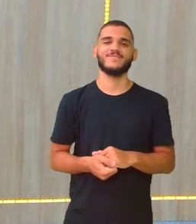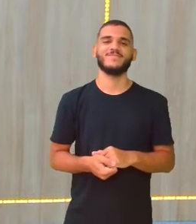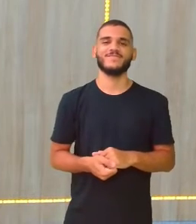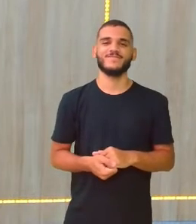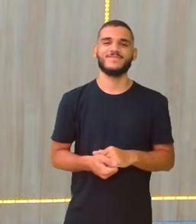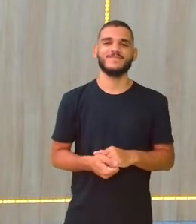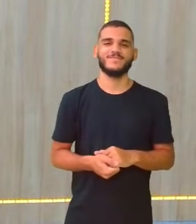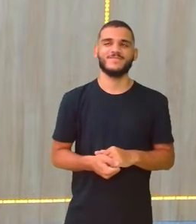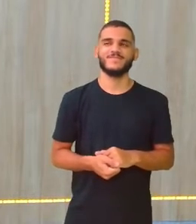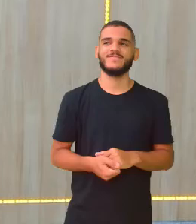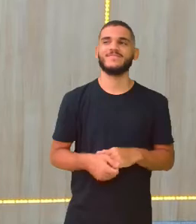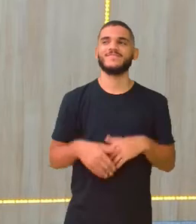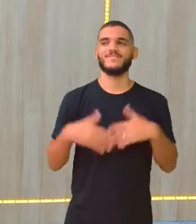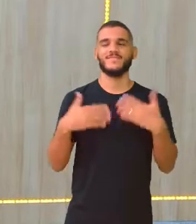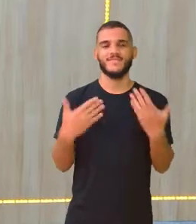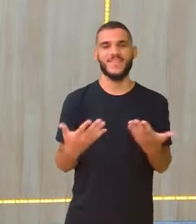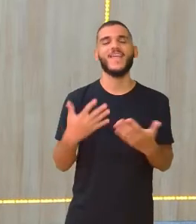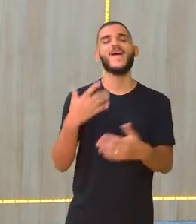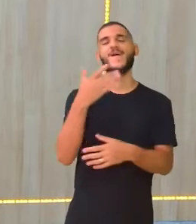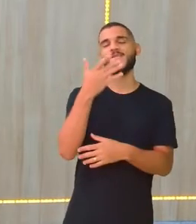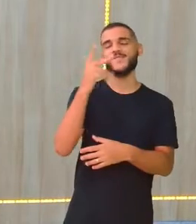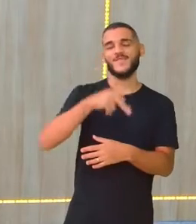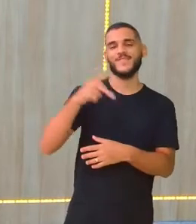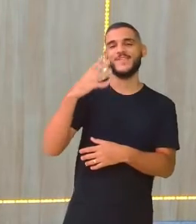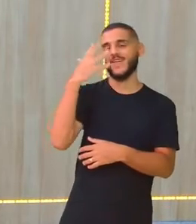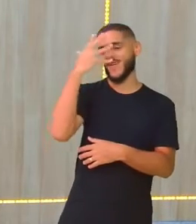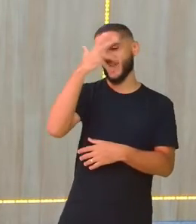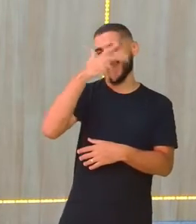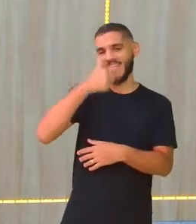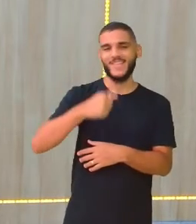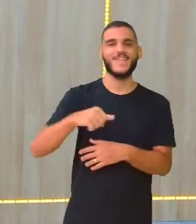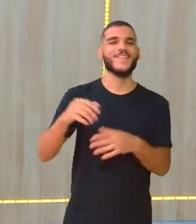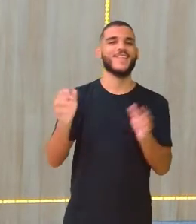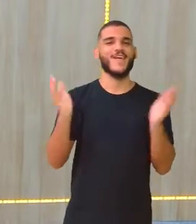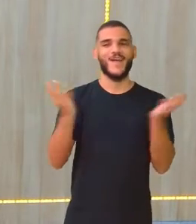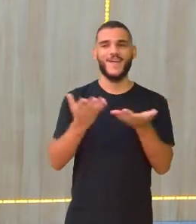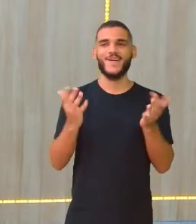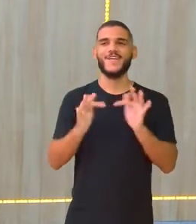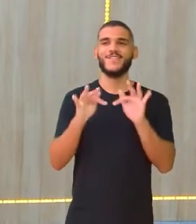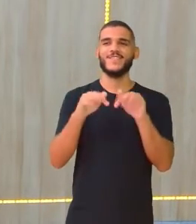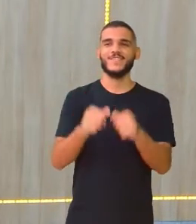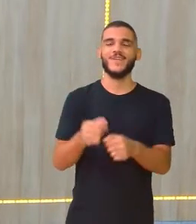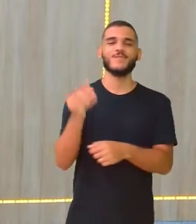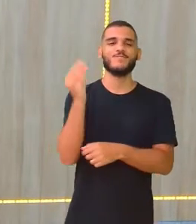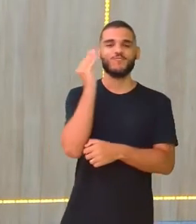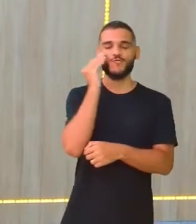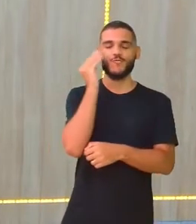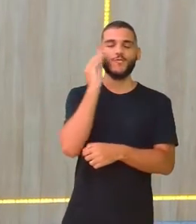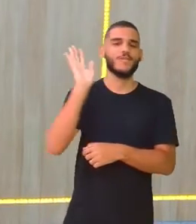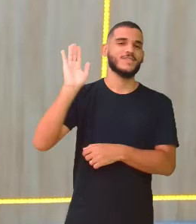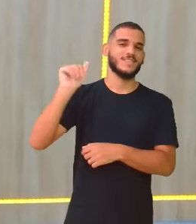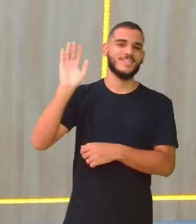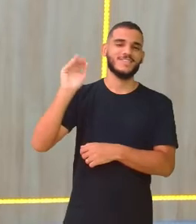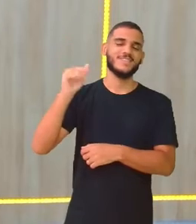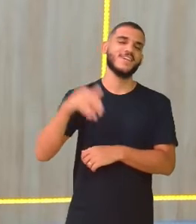Vai. E aqui o rapaz do rostinho lindo vai ficando por aqui, mandando um beijo pra você. Até a